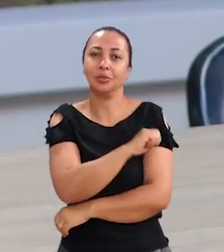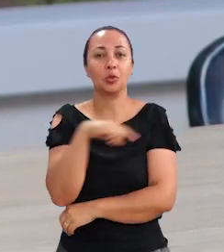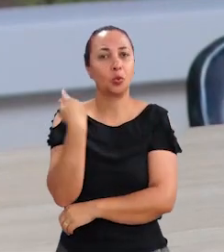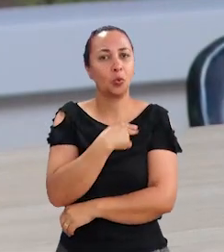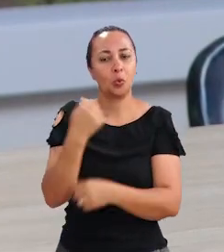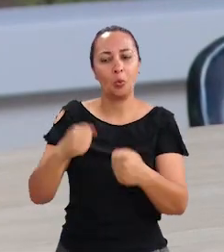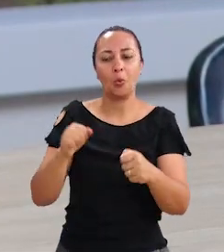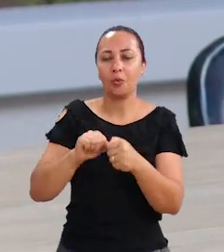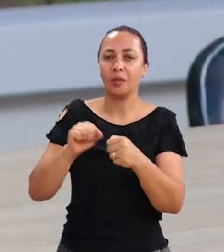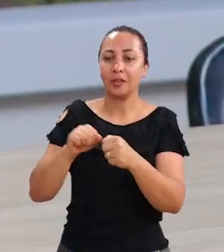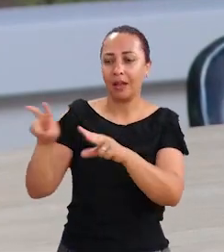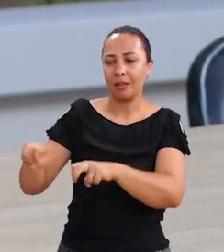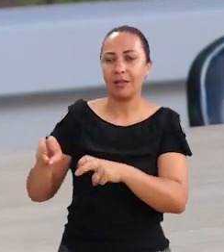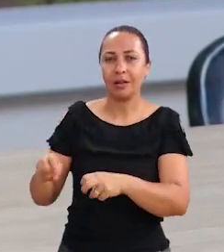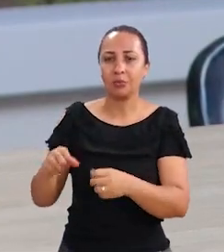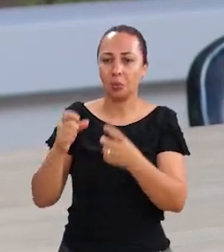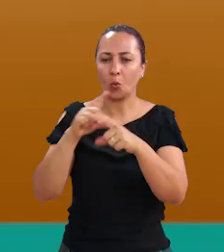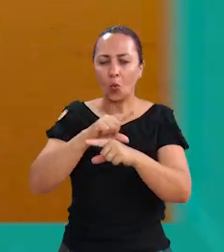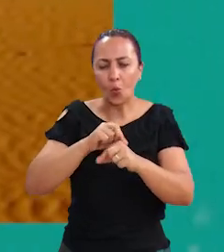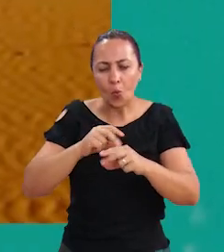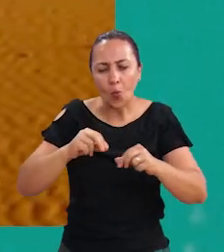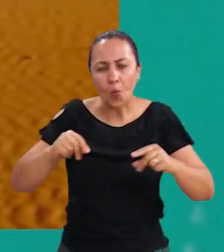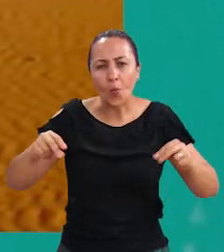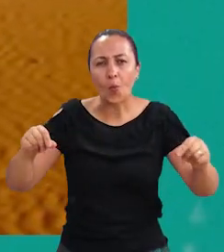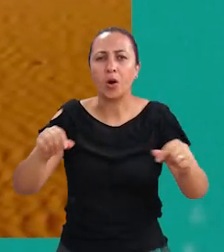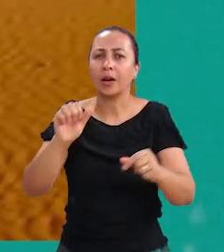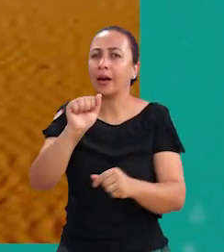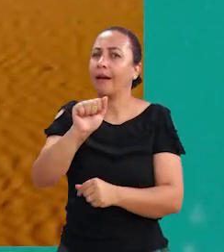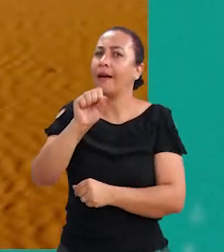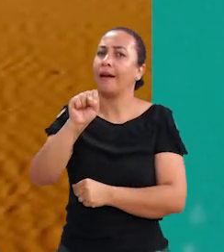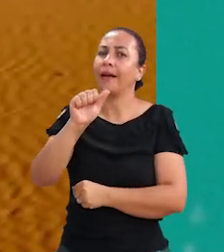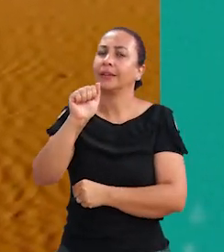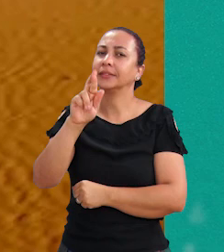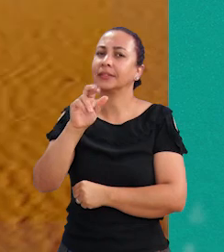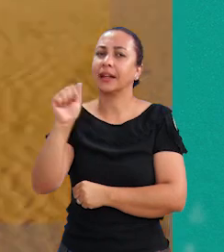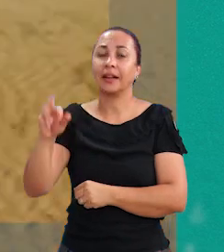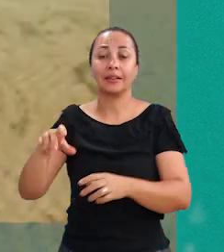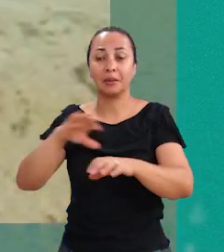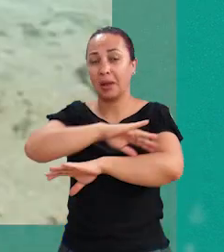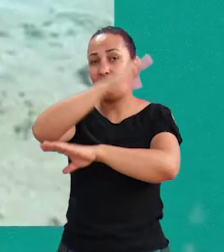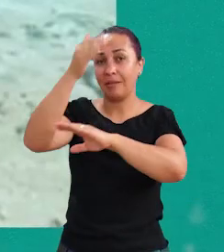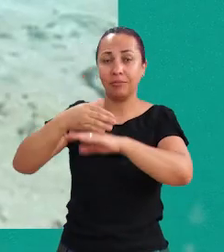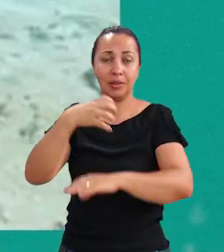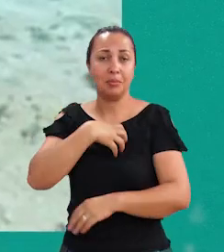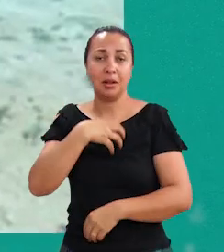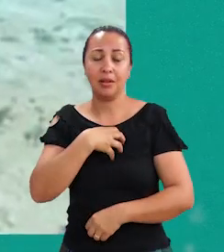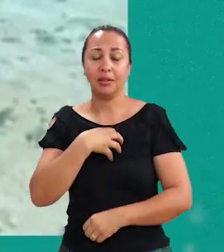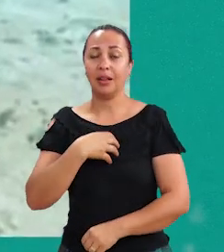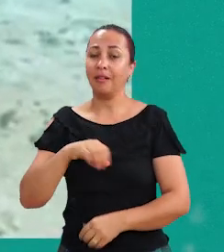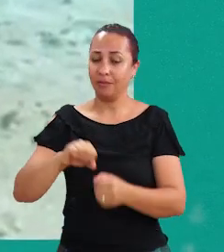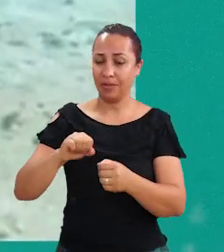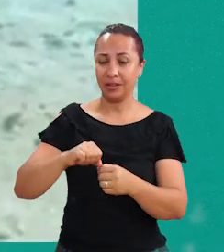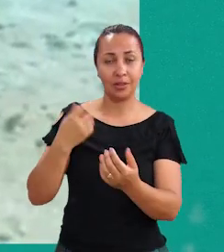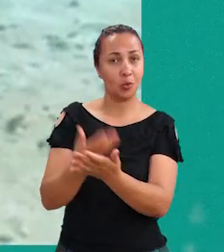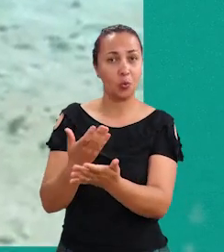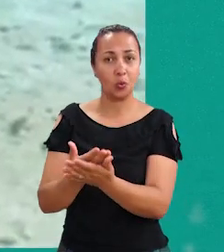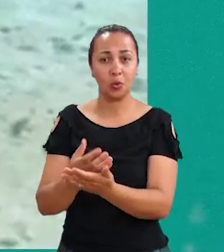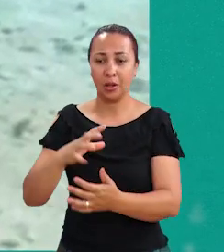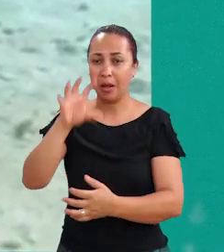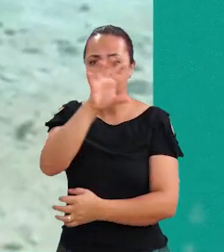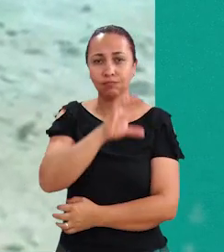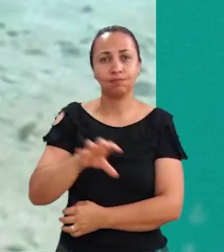desse aluno. Então nós podemos fazer campo do deserto do Saara, nós podemos fazer campo nas cavernas da Bahia, nós podemos fazer